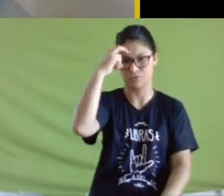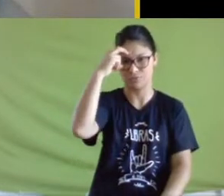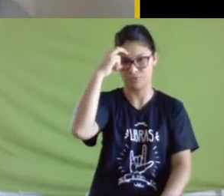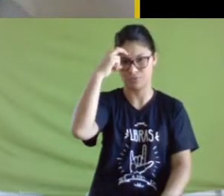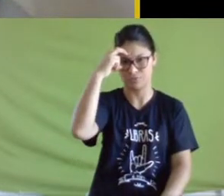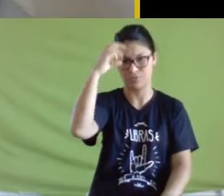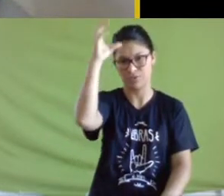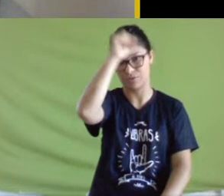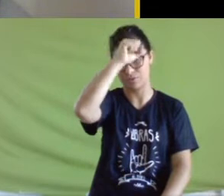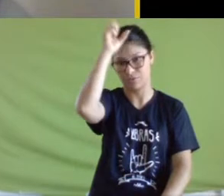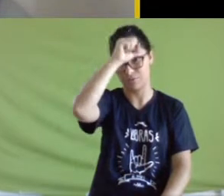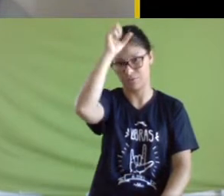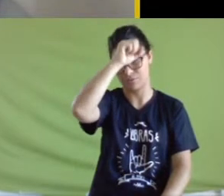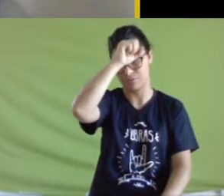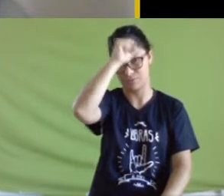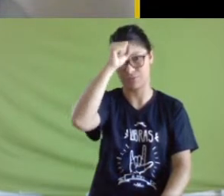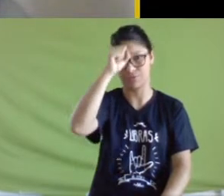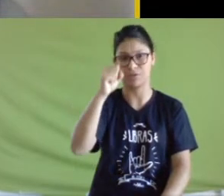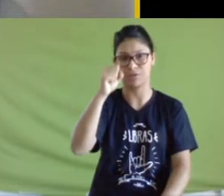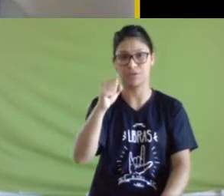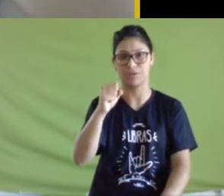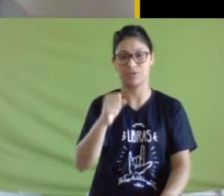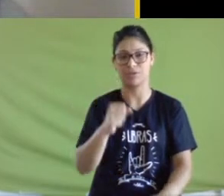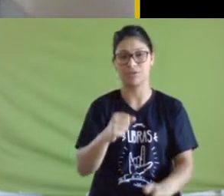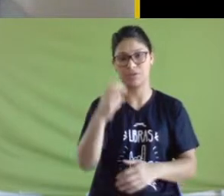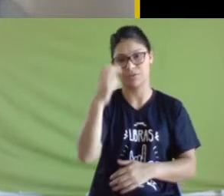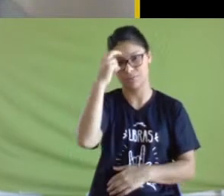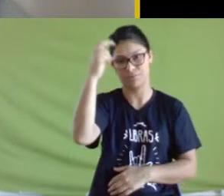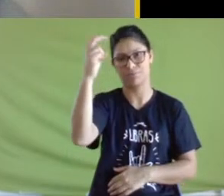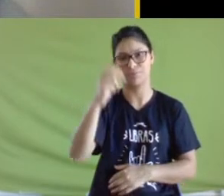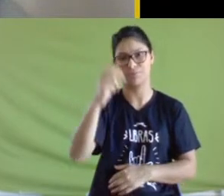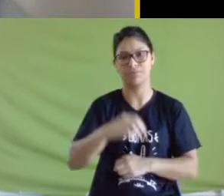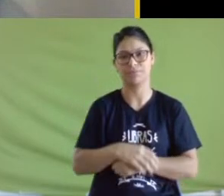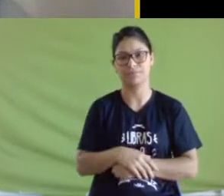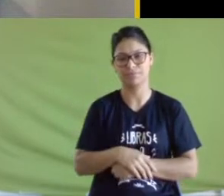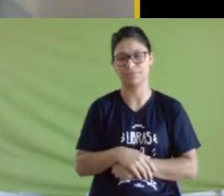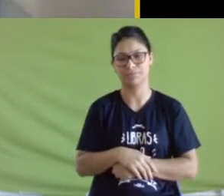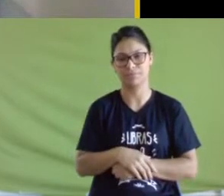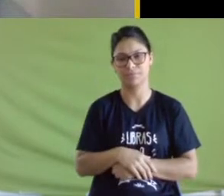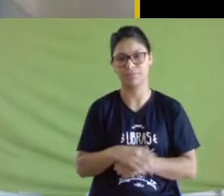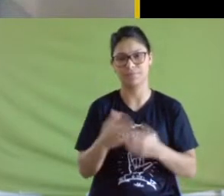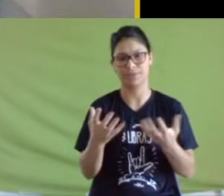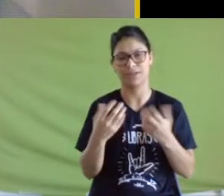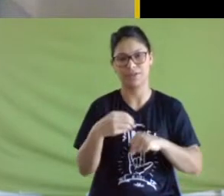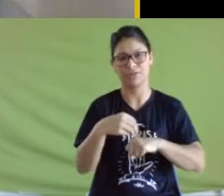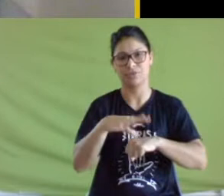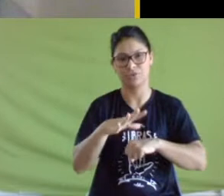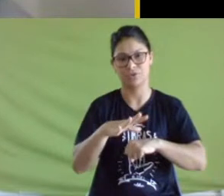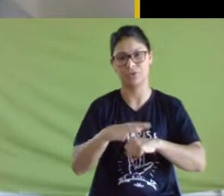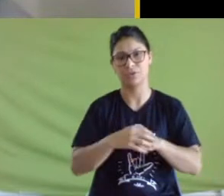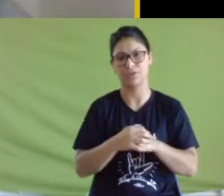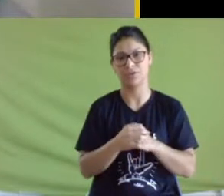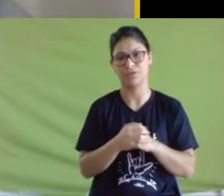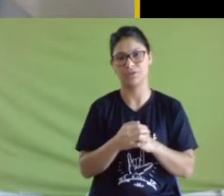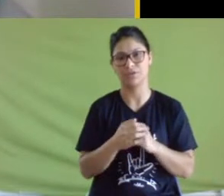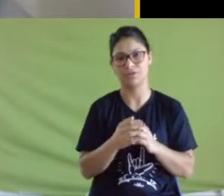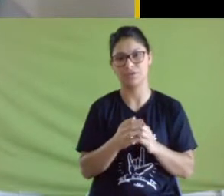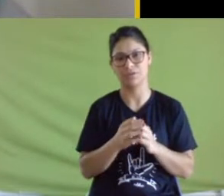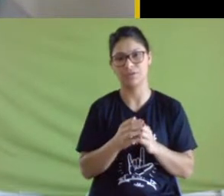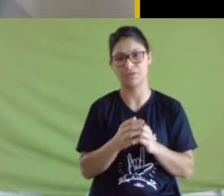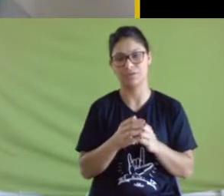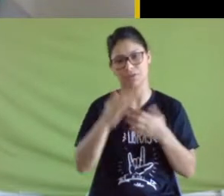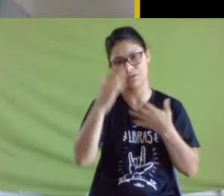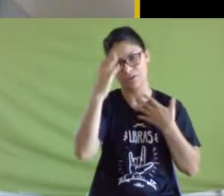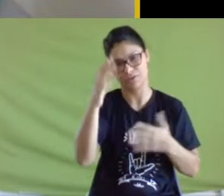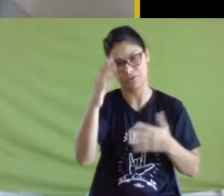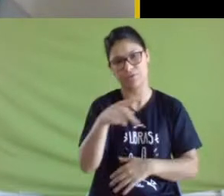aprendizados e divulgação de saberes. Tá? Então, agora alguns recadinhos, né, para o pessoal. Né? Então, novamente, agradeço ao professor Nansen,